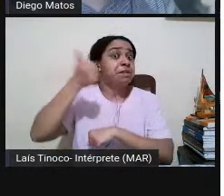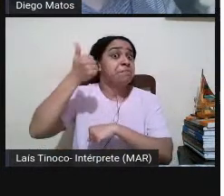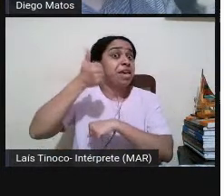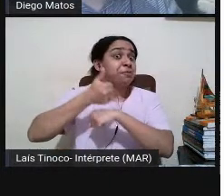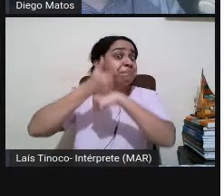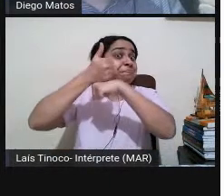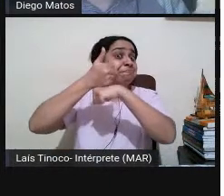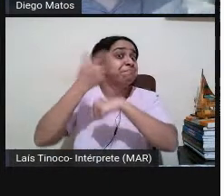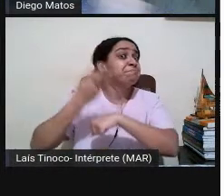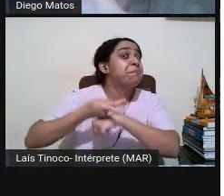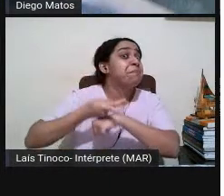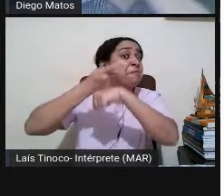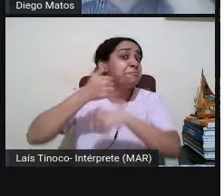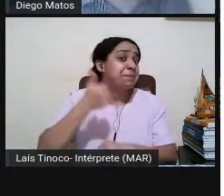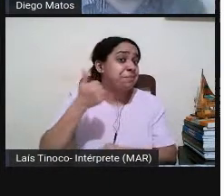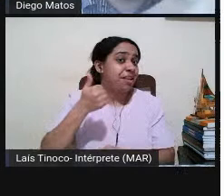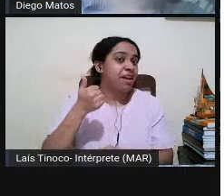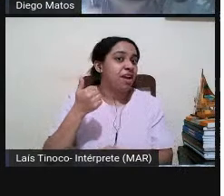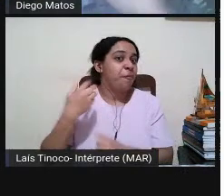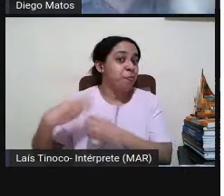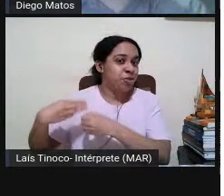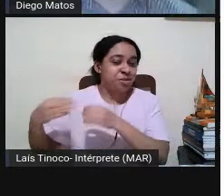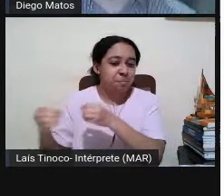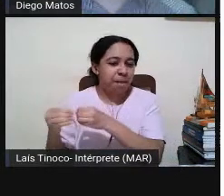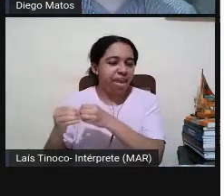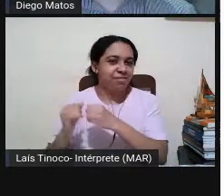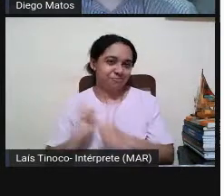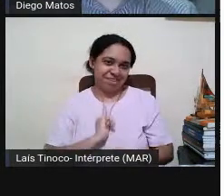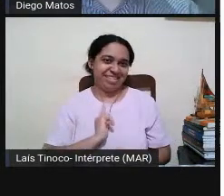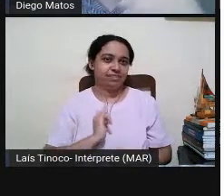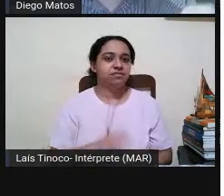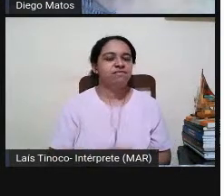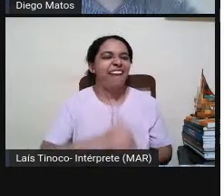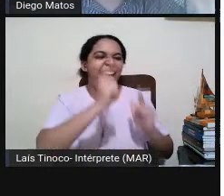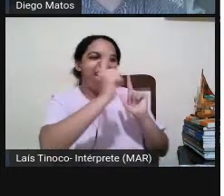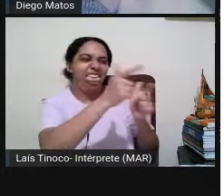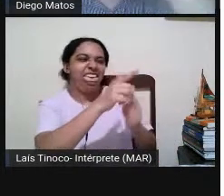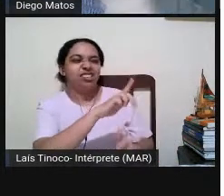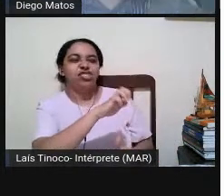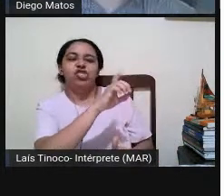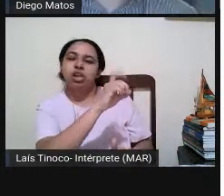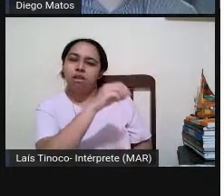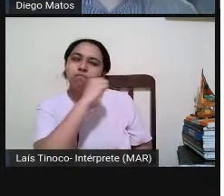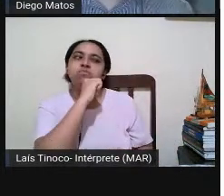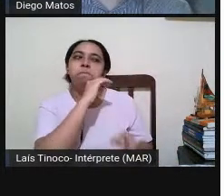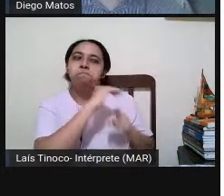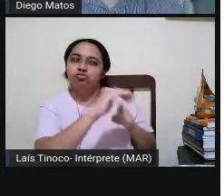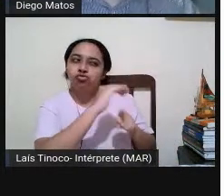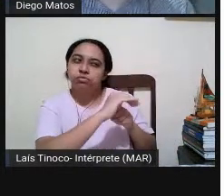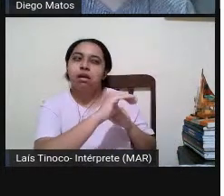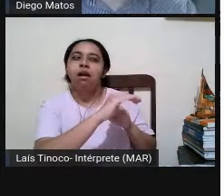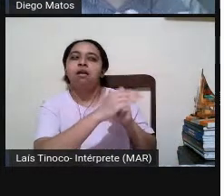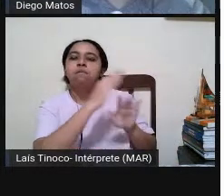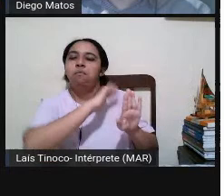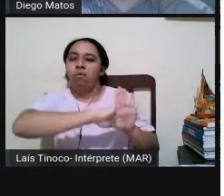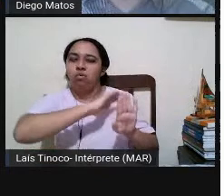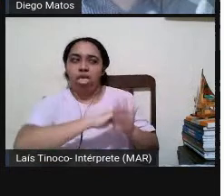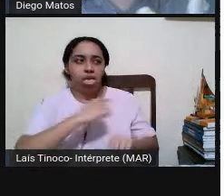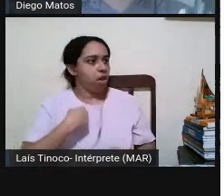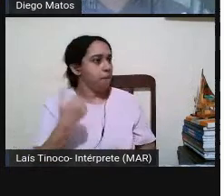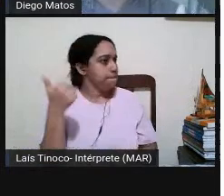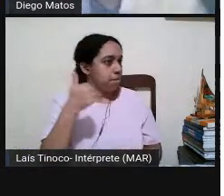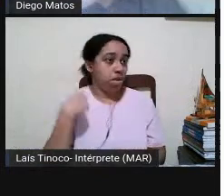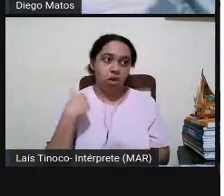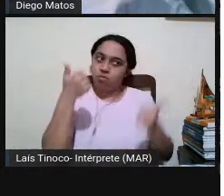onde esses municípios e a galera começou a tirar sarro dizendo o seguinte Diego tem uma mata aí eu falei não cara não teve primeiro que não foi o canal se